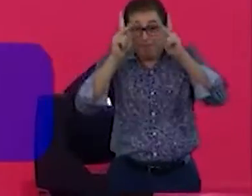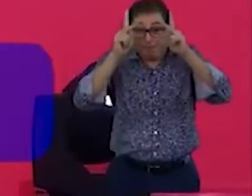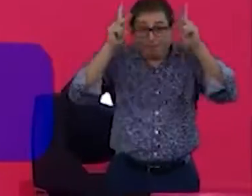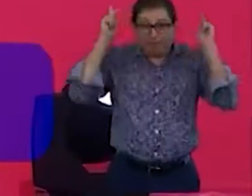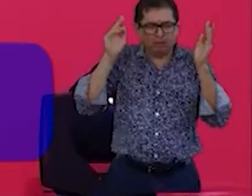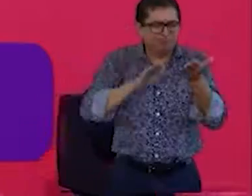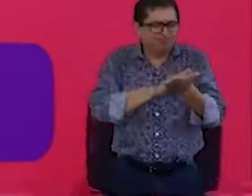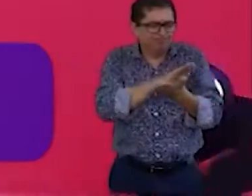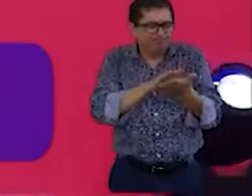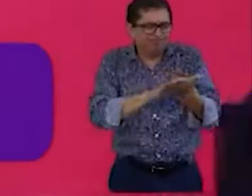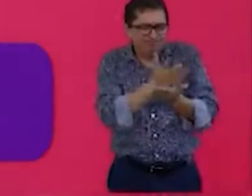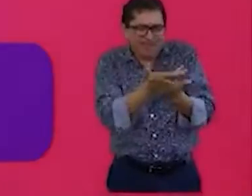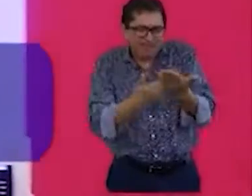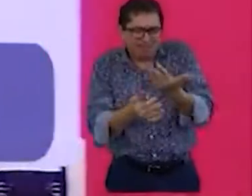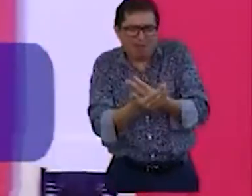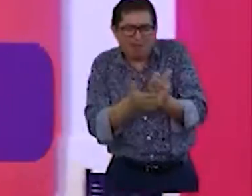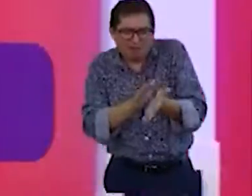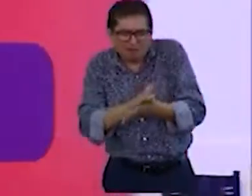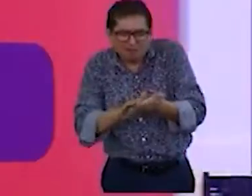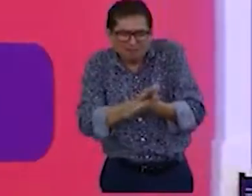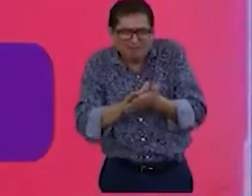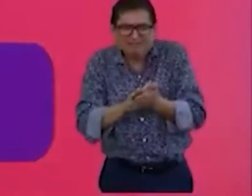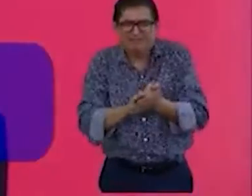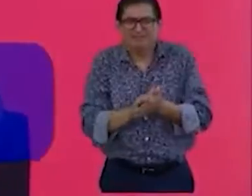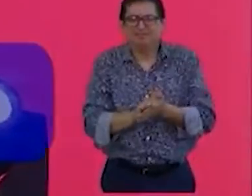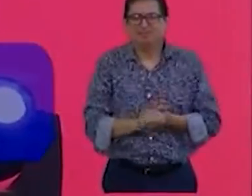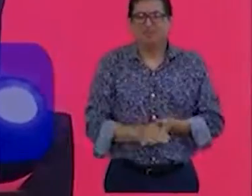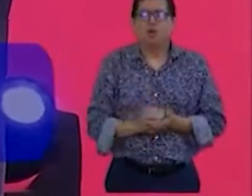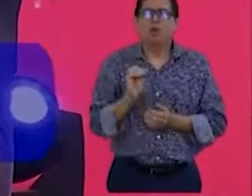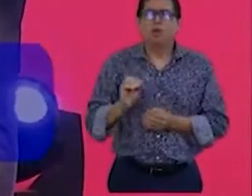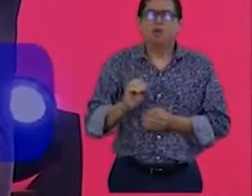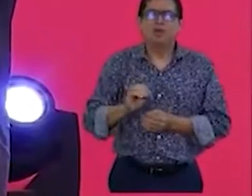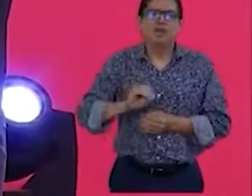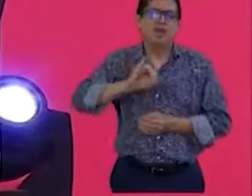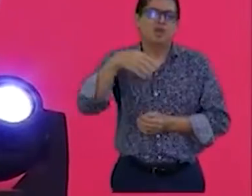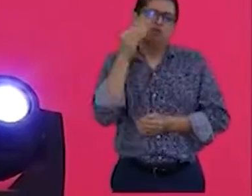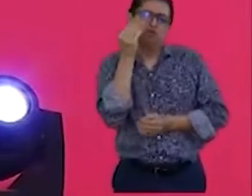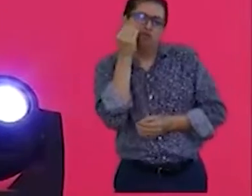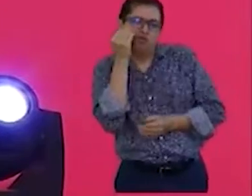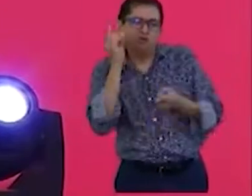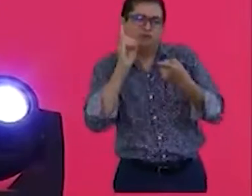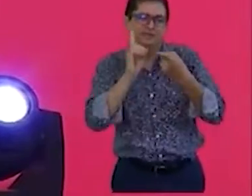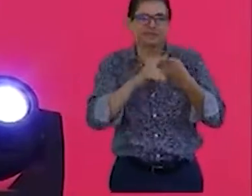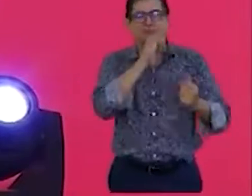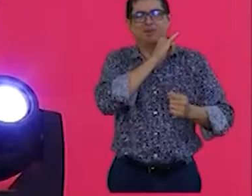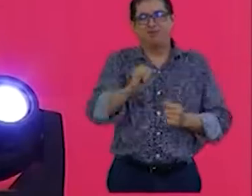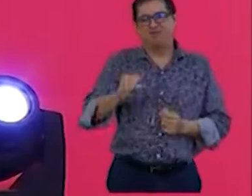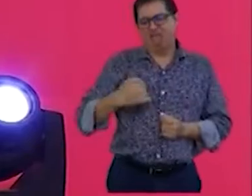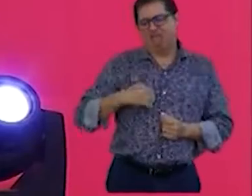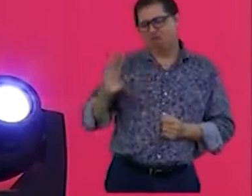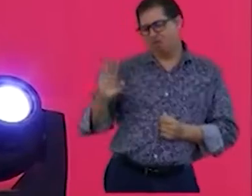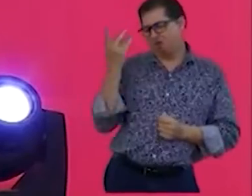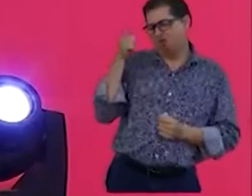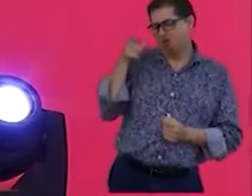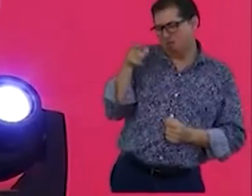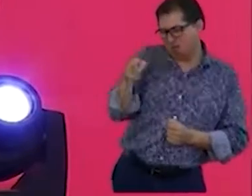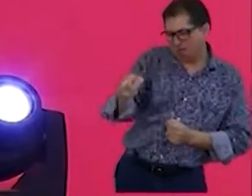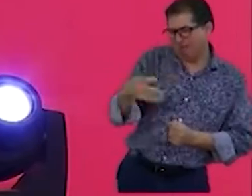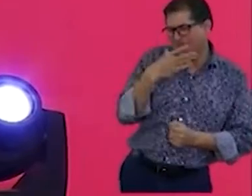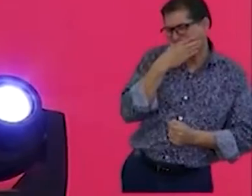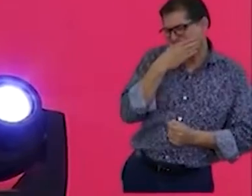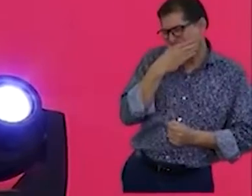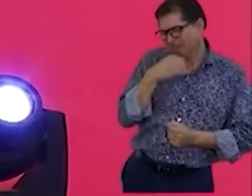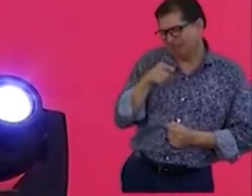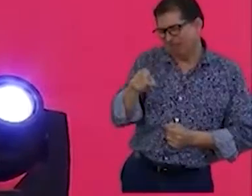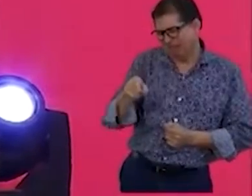dolo, não há falta nele. E eu concluo com o que Judas Iscariotes disse: eu traí sangue inocente. Se cumpre